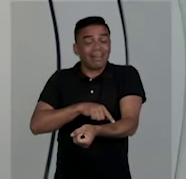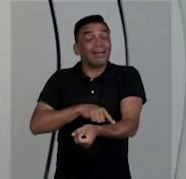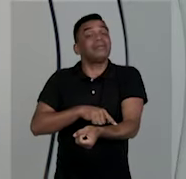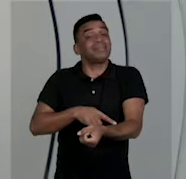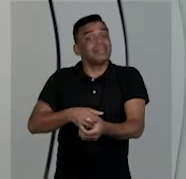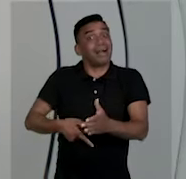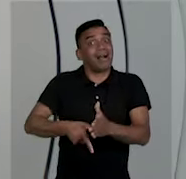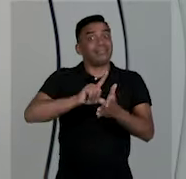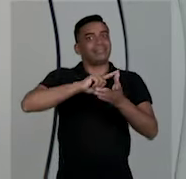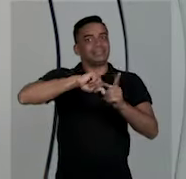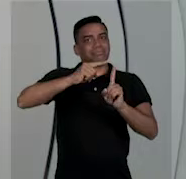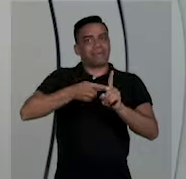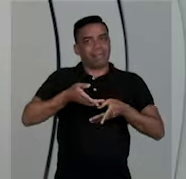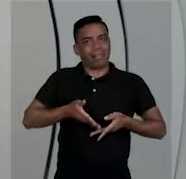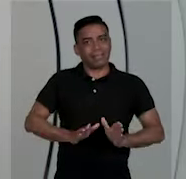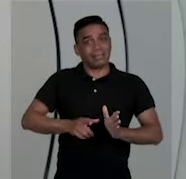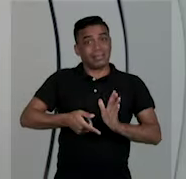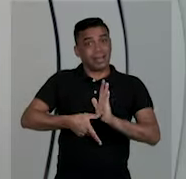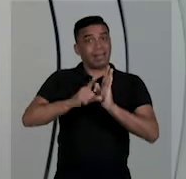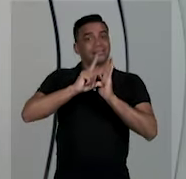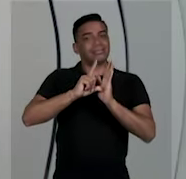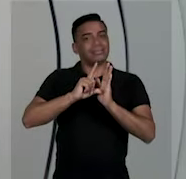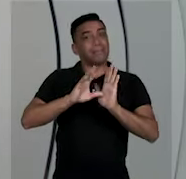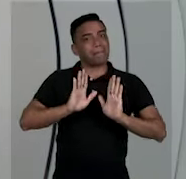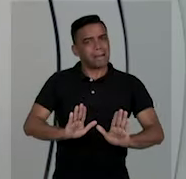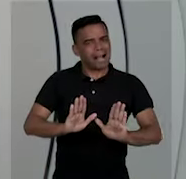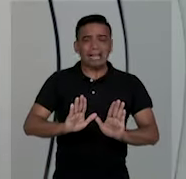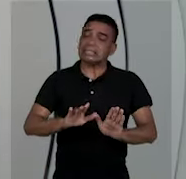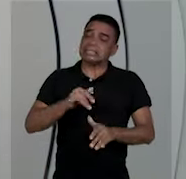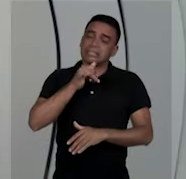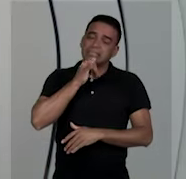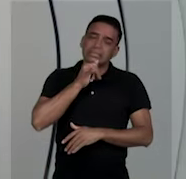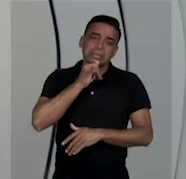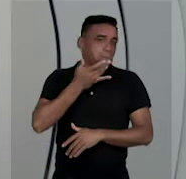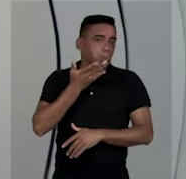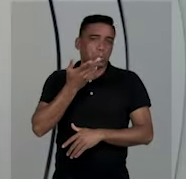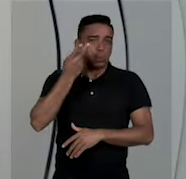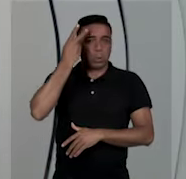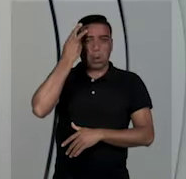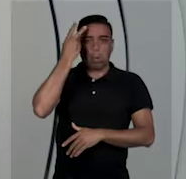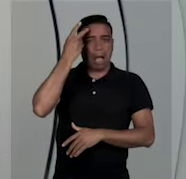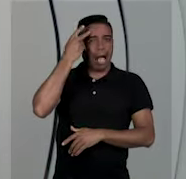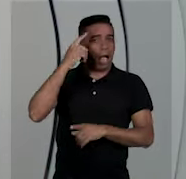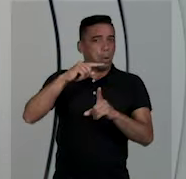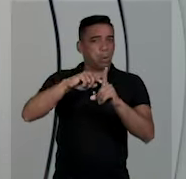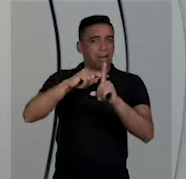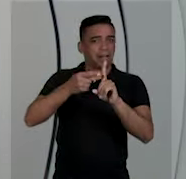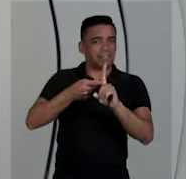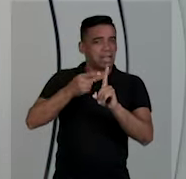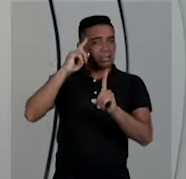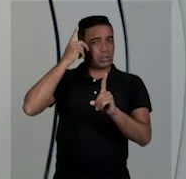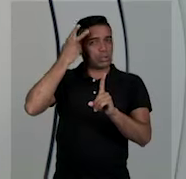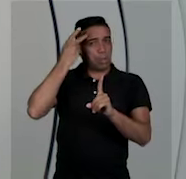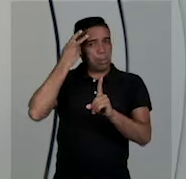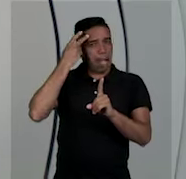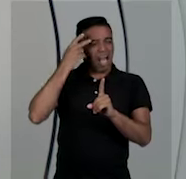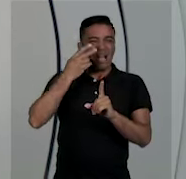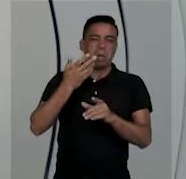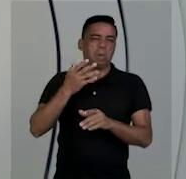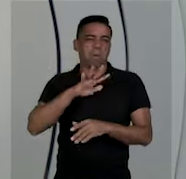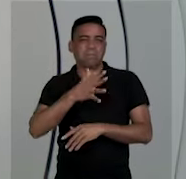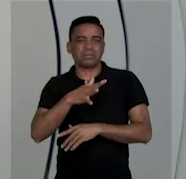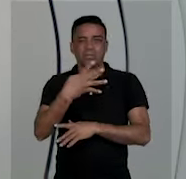parto. Mas, considerando uma gestação habitual, de risco habitual, como a gente chama, é um processo que vai mais ou menos